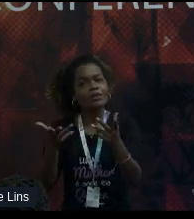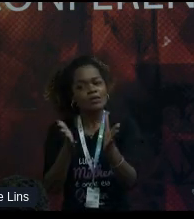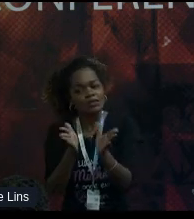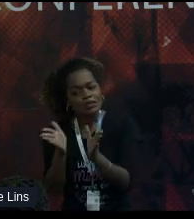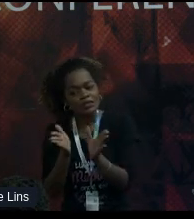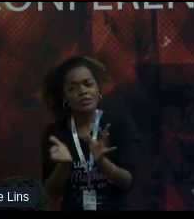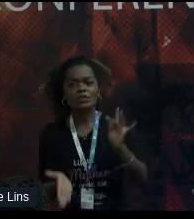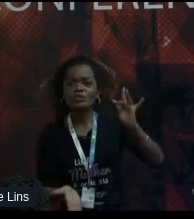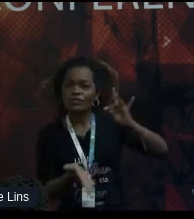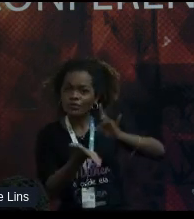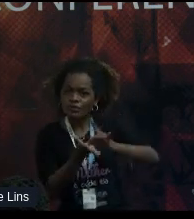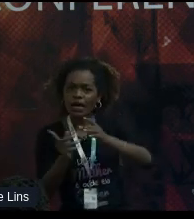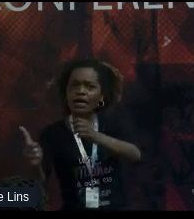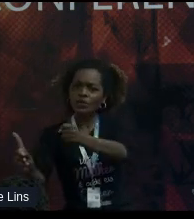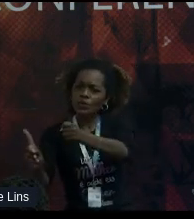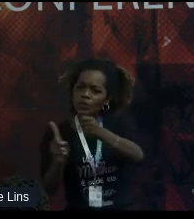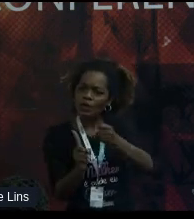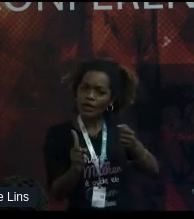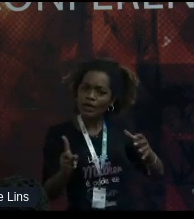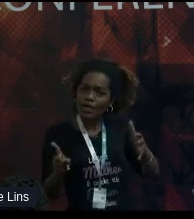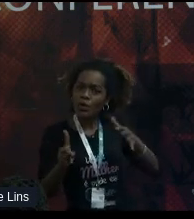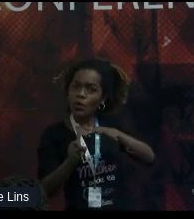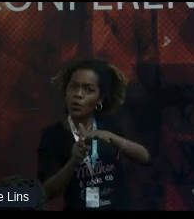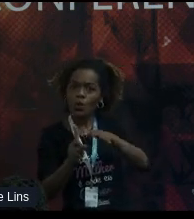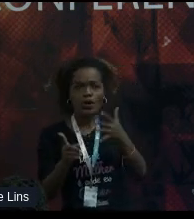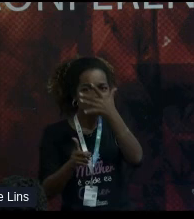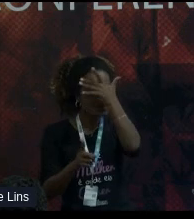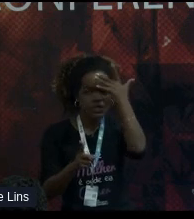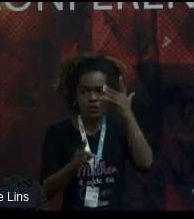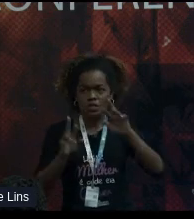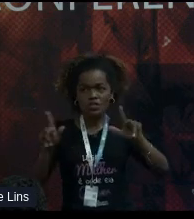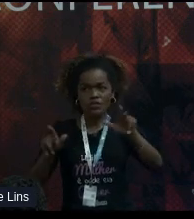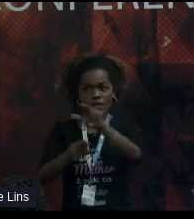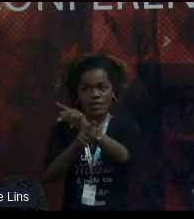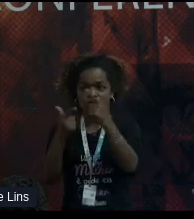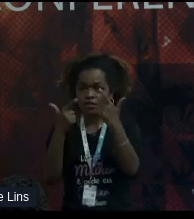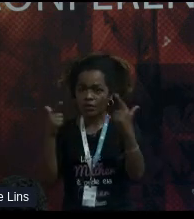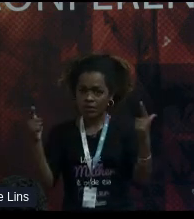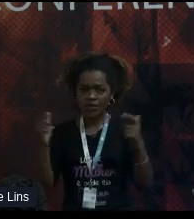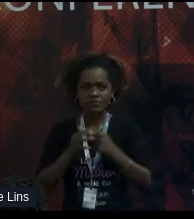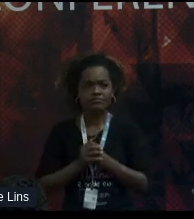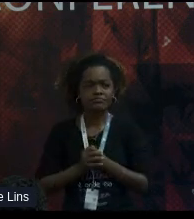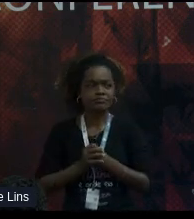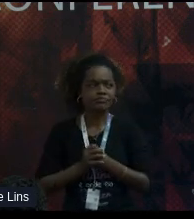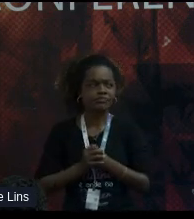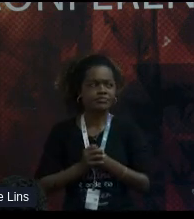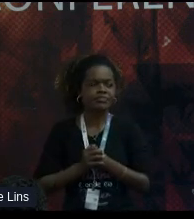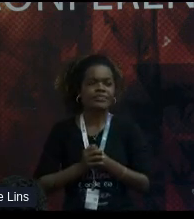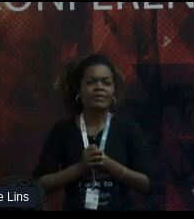fato inclua a todos sem distinção. É isso aí, Espero que vocês Flávio. tenham gostado.